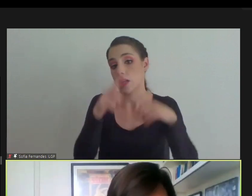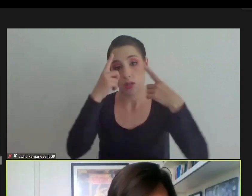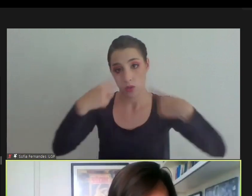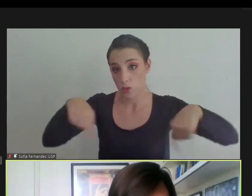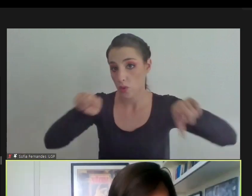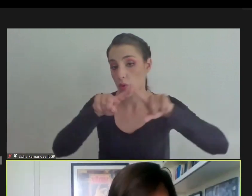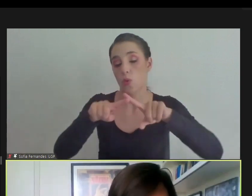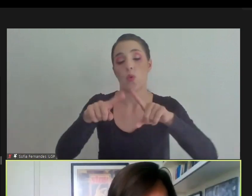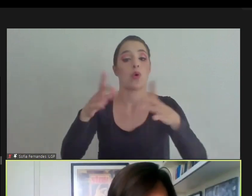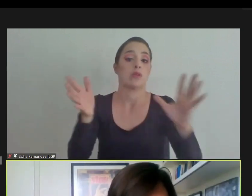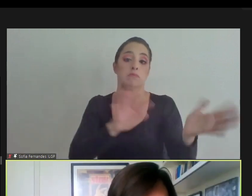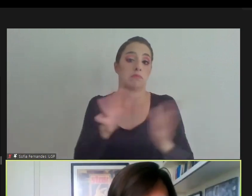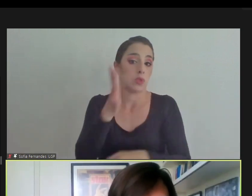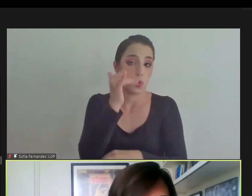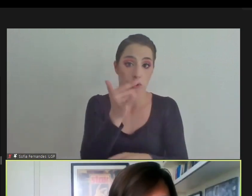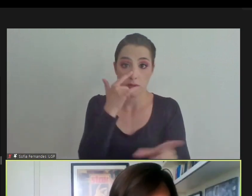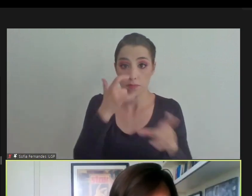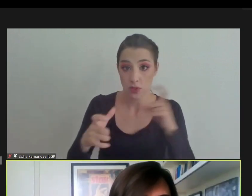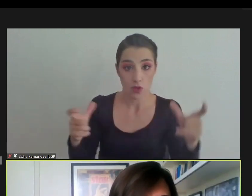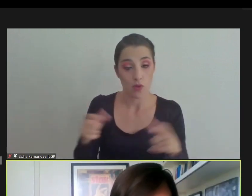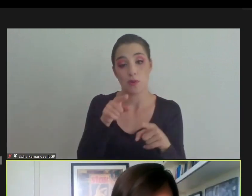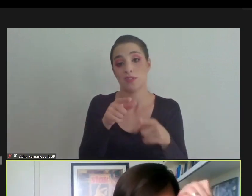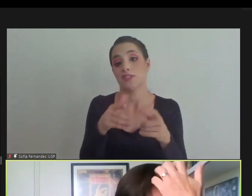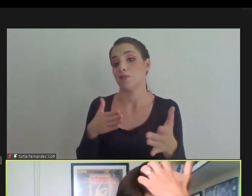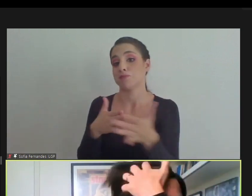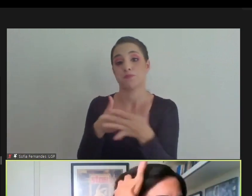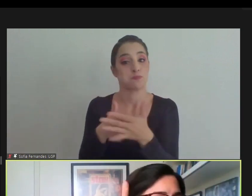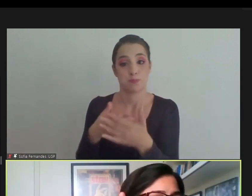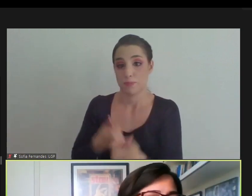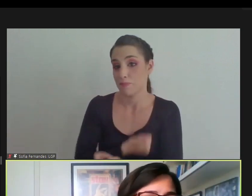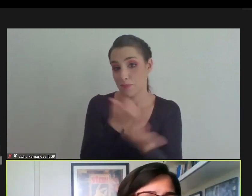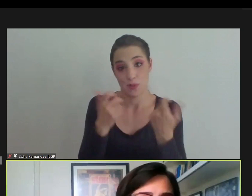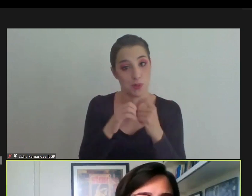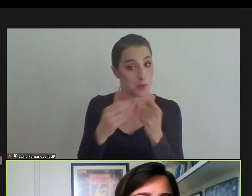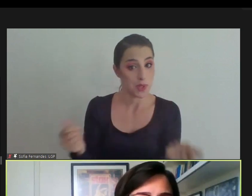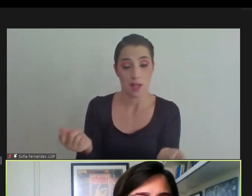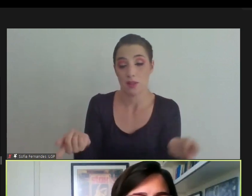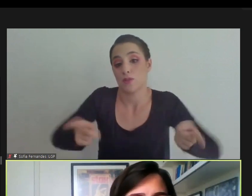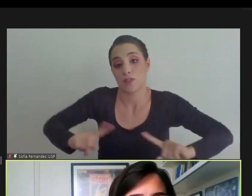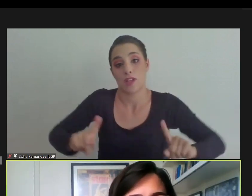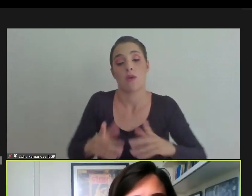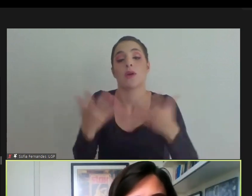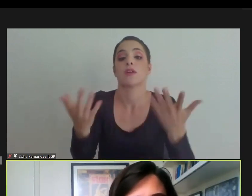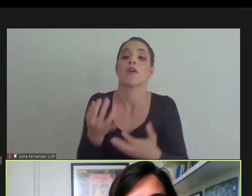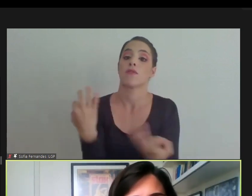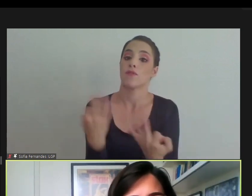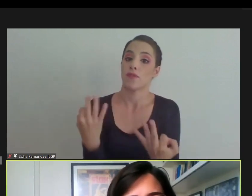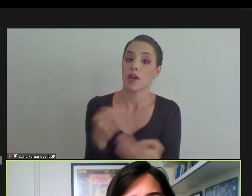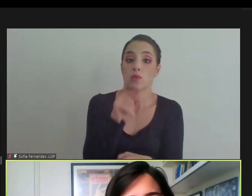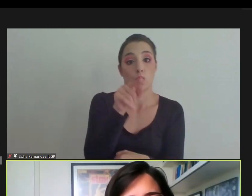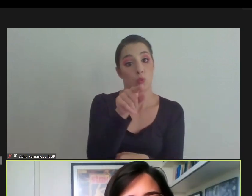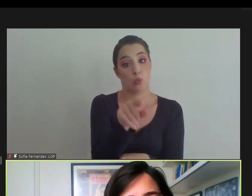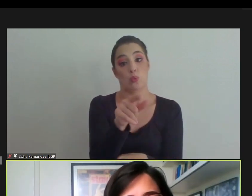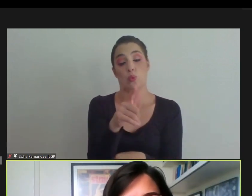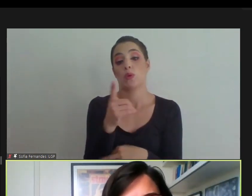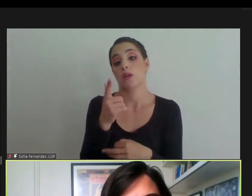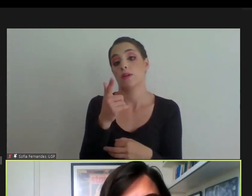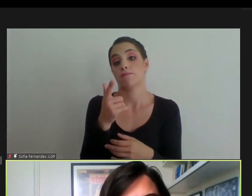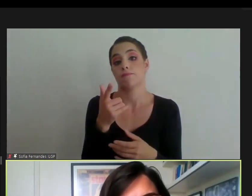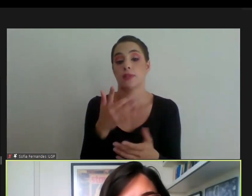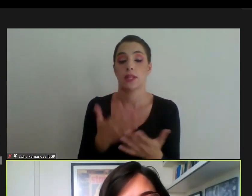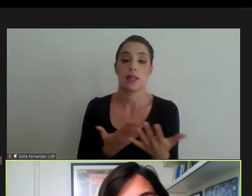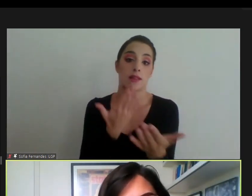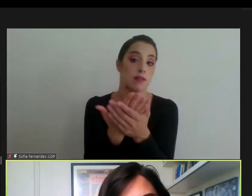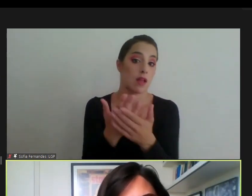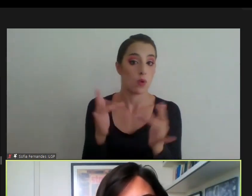dúzia de servidores iluminados, tendem a não ter os melhores resultados. Então, que você efetivamente entrar em